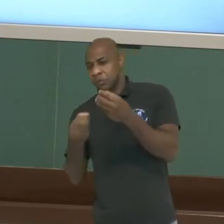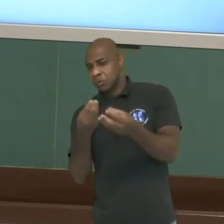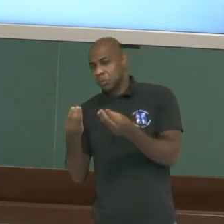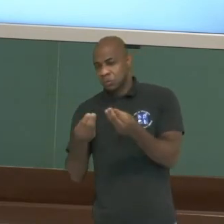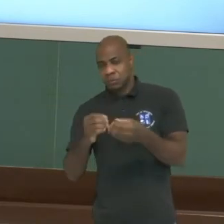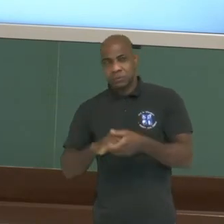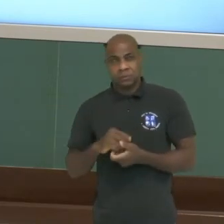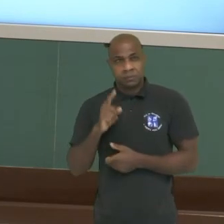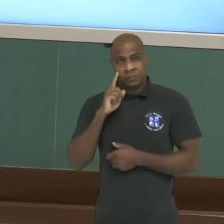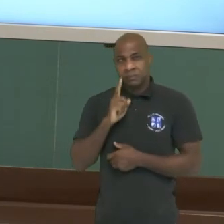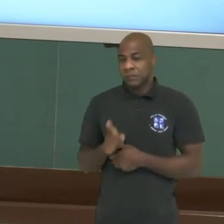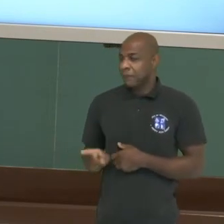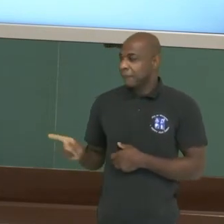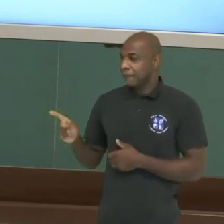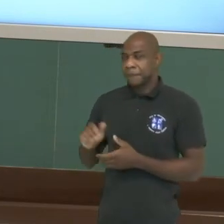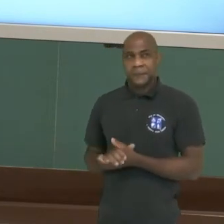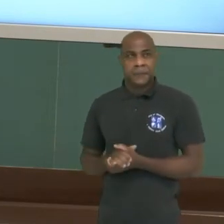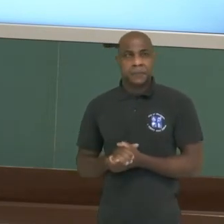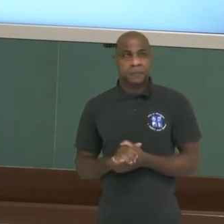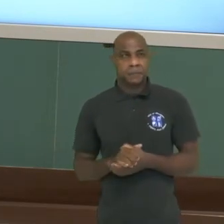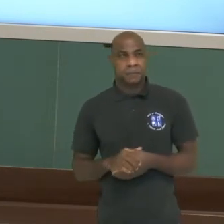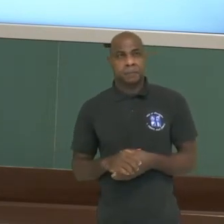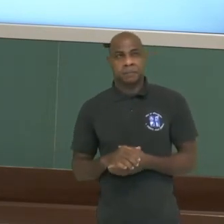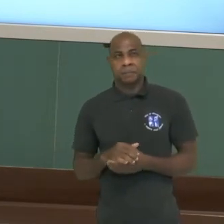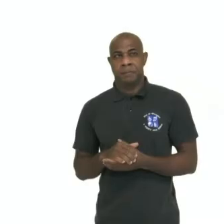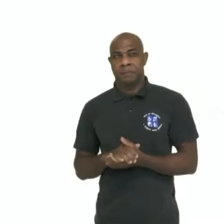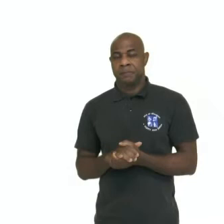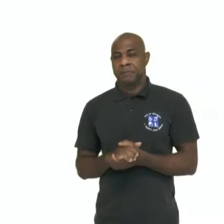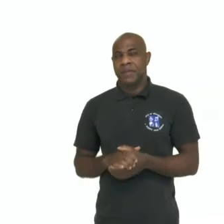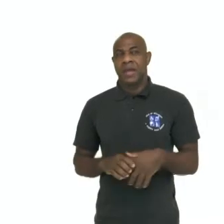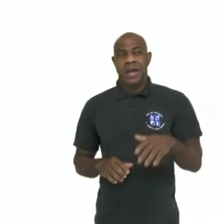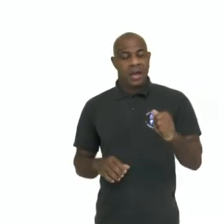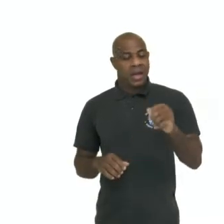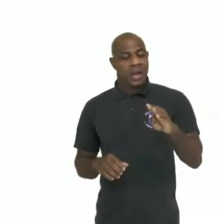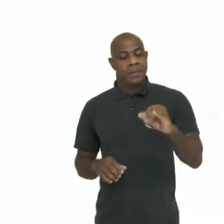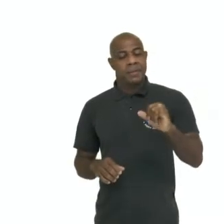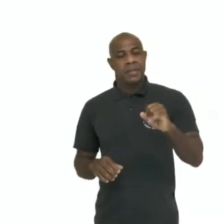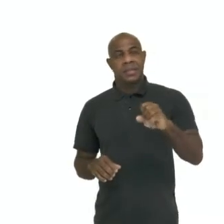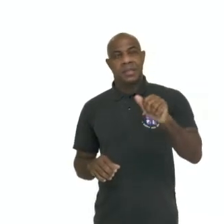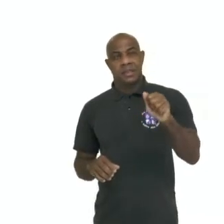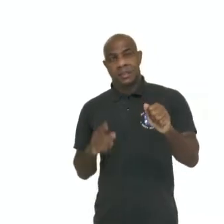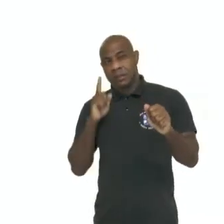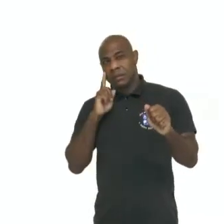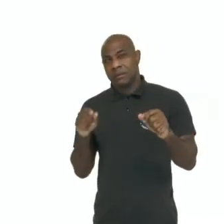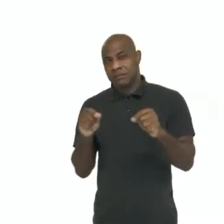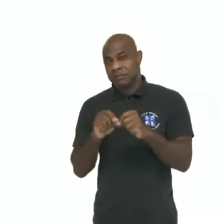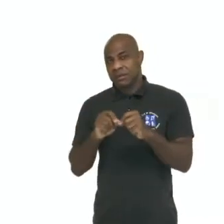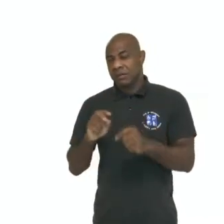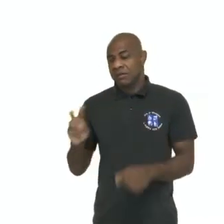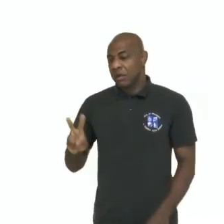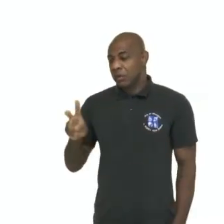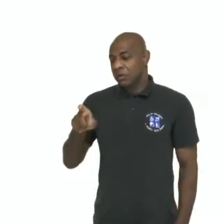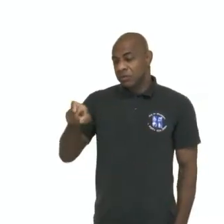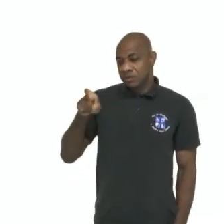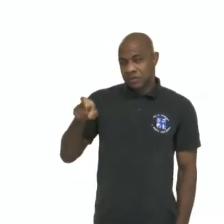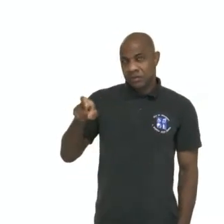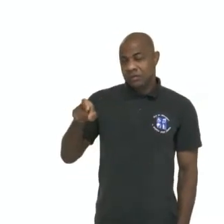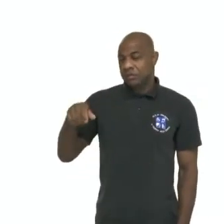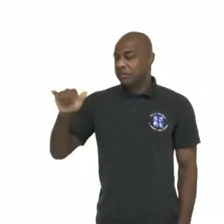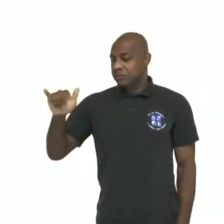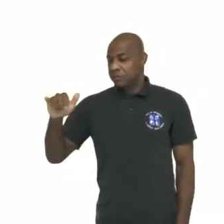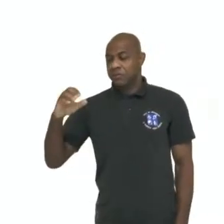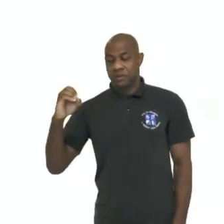das ordenadas. No caso do eixo das abscissas aqui, nós vamos ter um valor de x e o de y